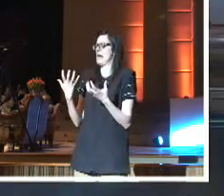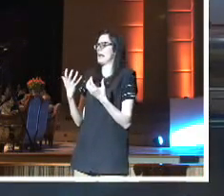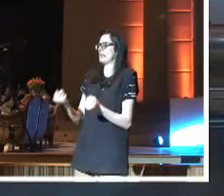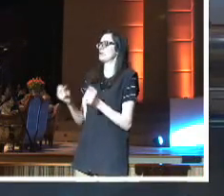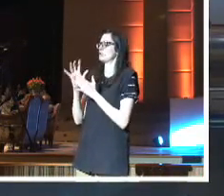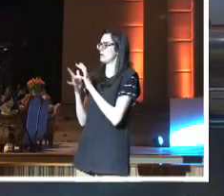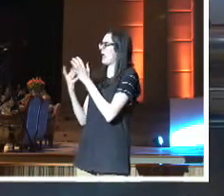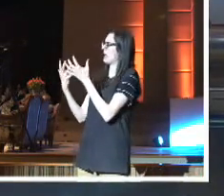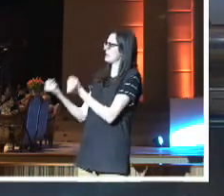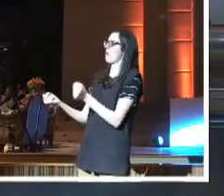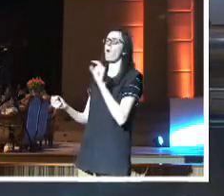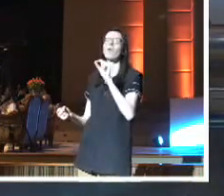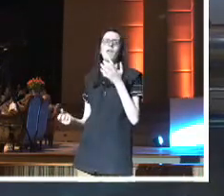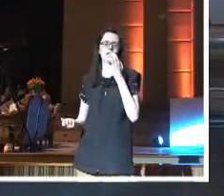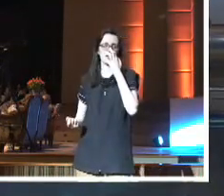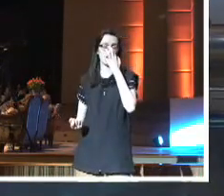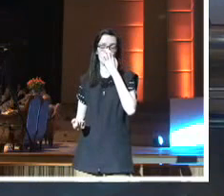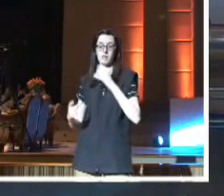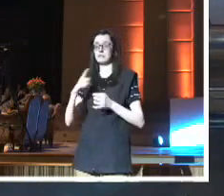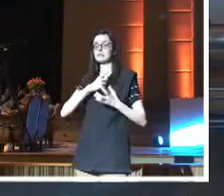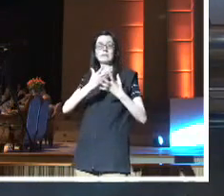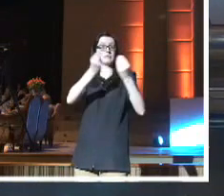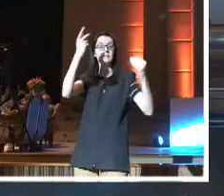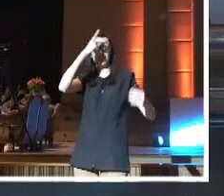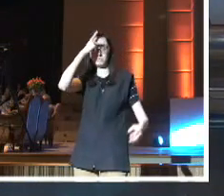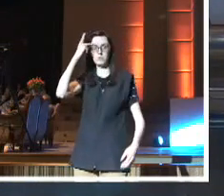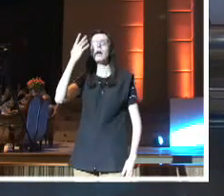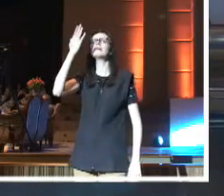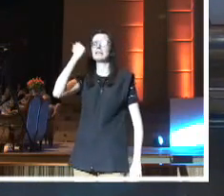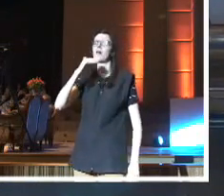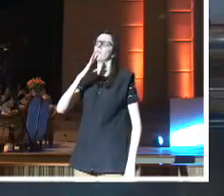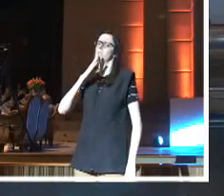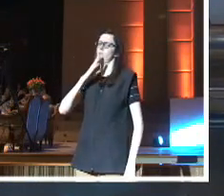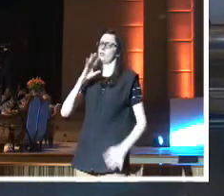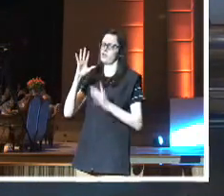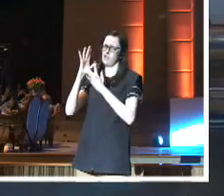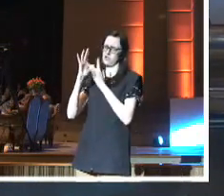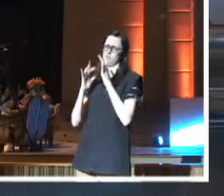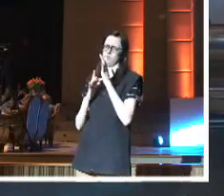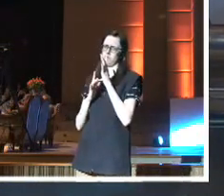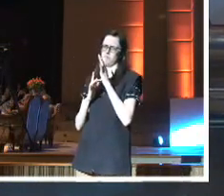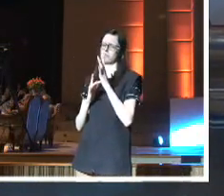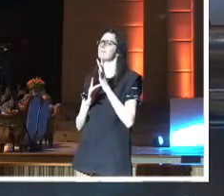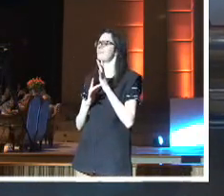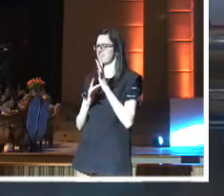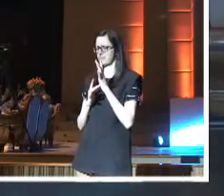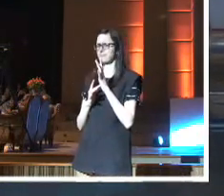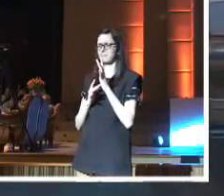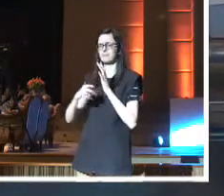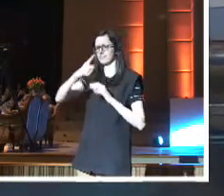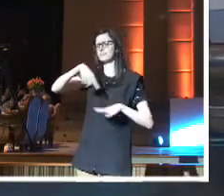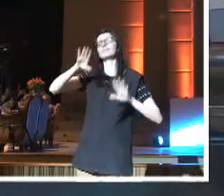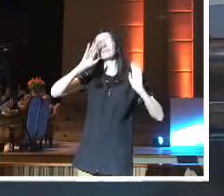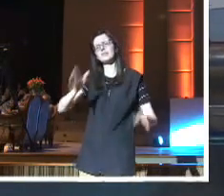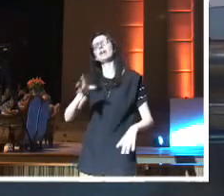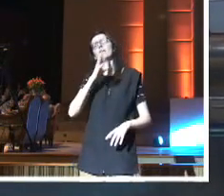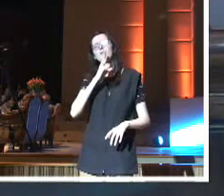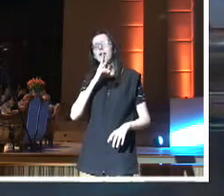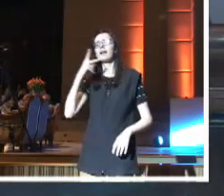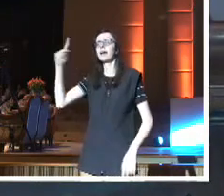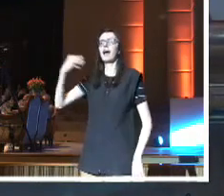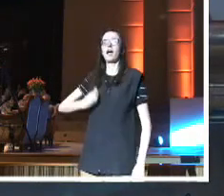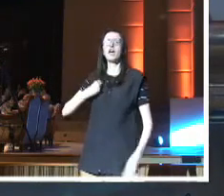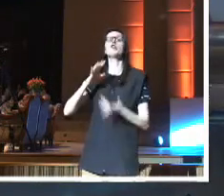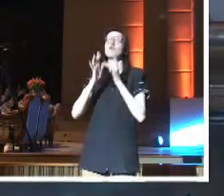aceitar? É porque tem muita gente que sabe quem é Jesus. Tem muita gente que conhece a história